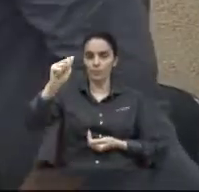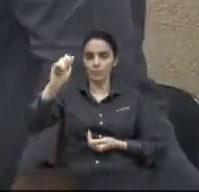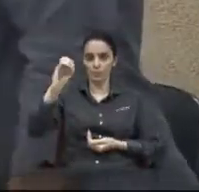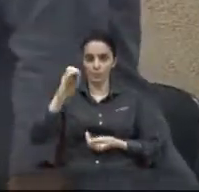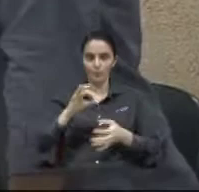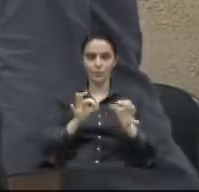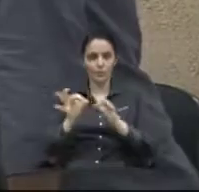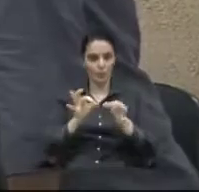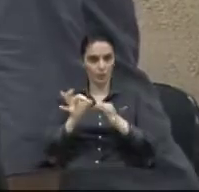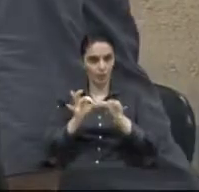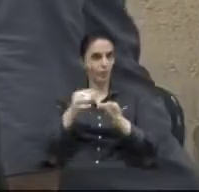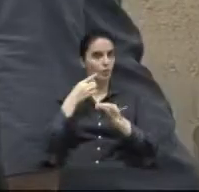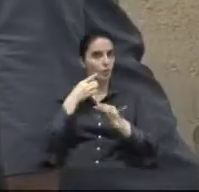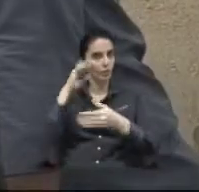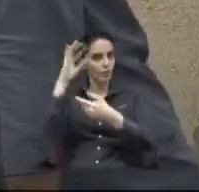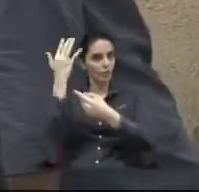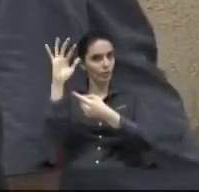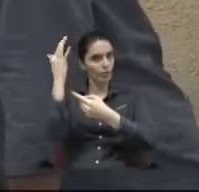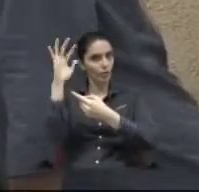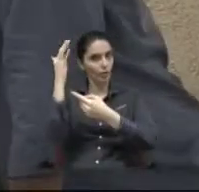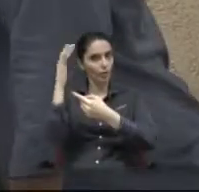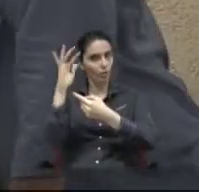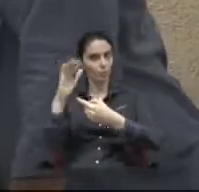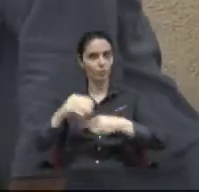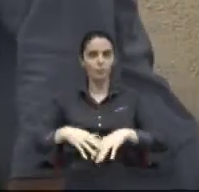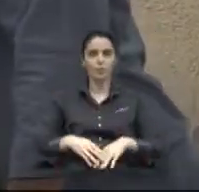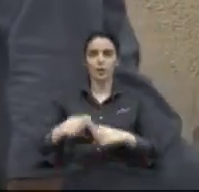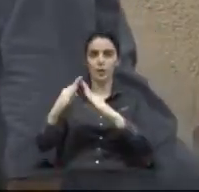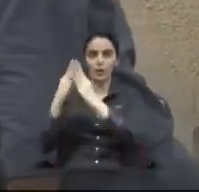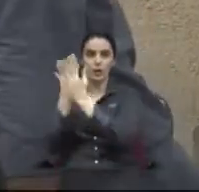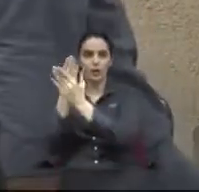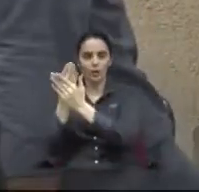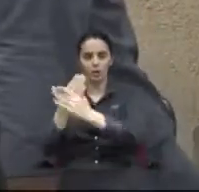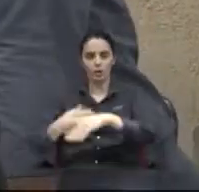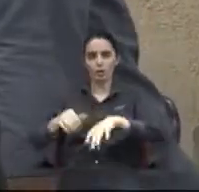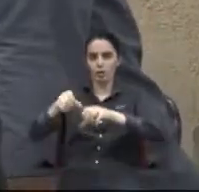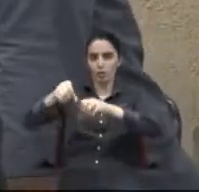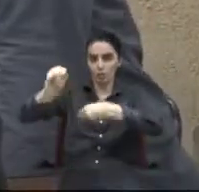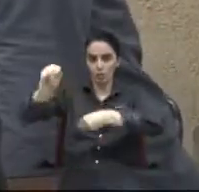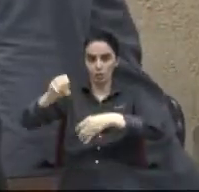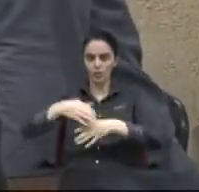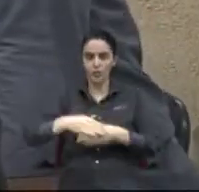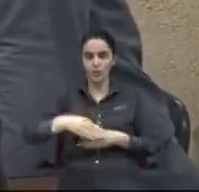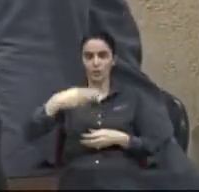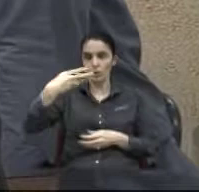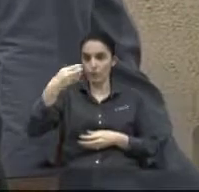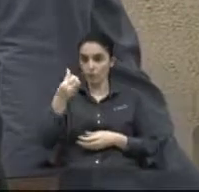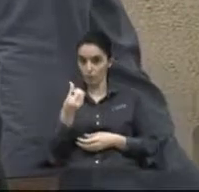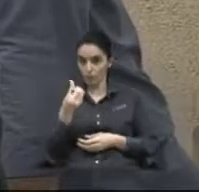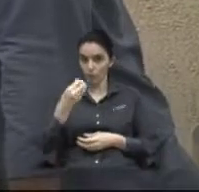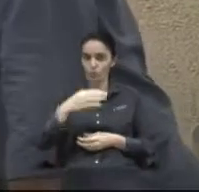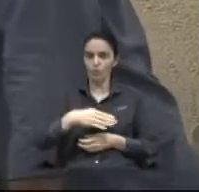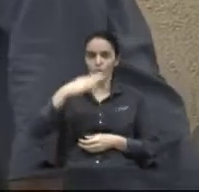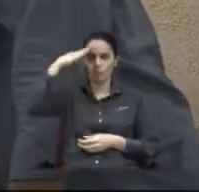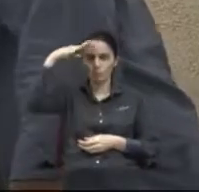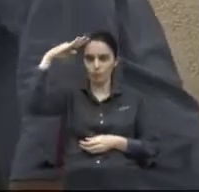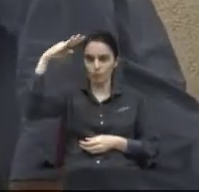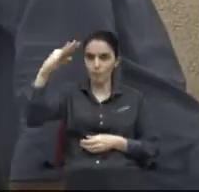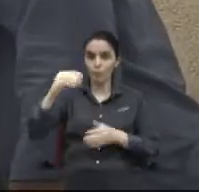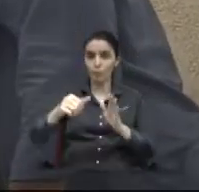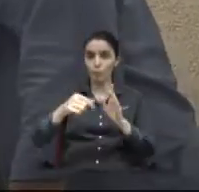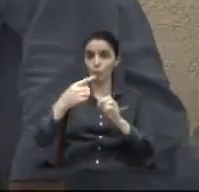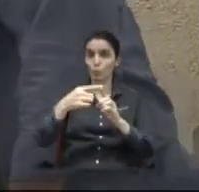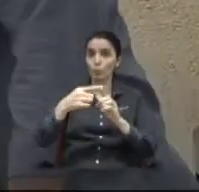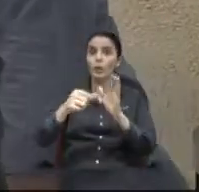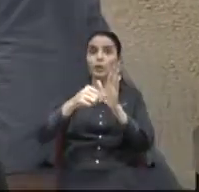de aplauso à escola de formação de soldados do 16º batalhão porque pela primeira vez o